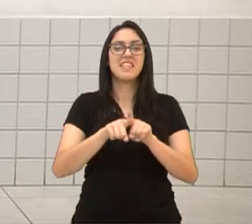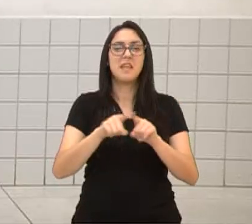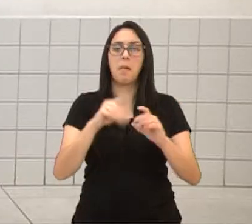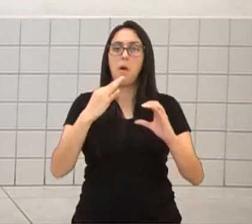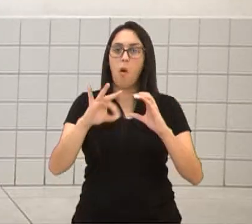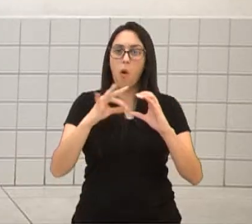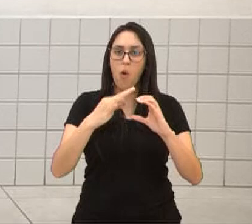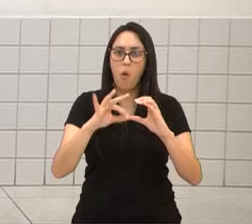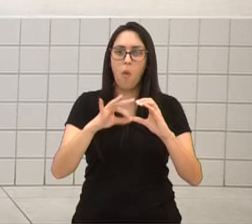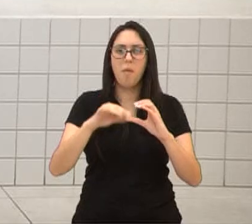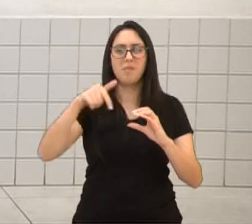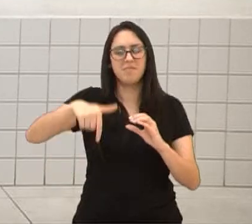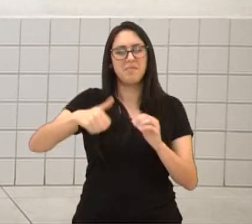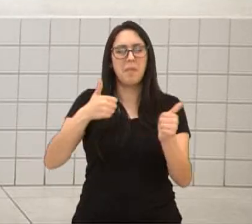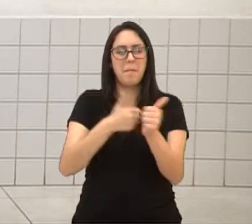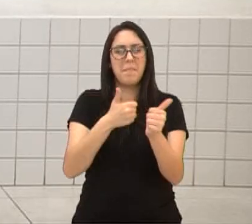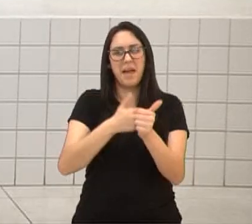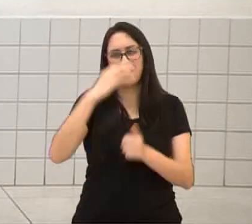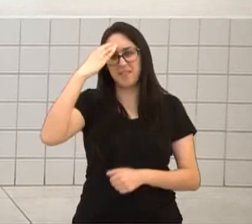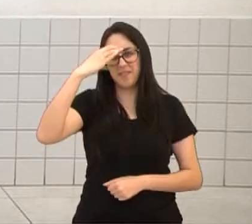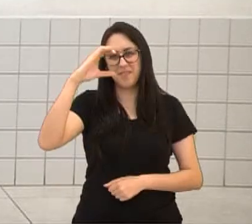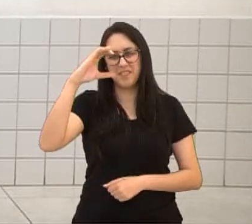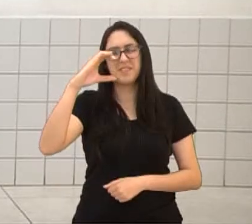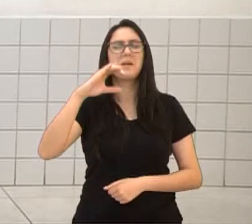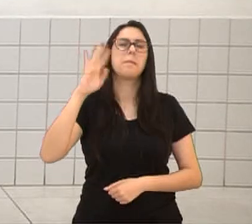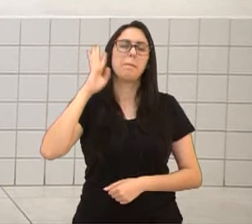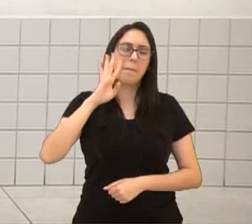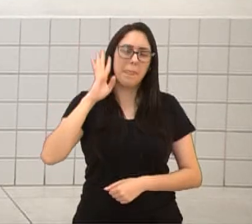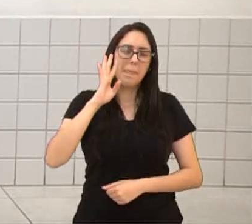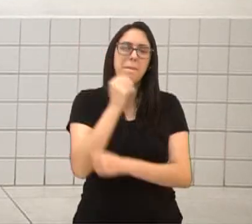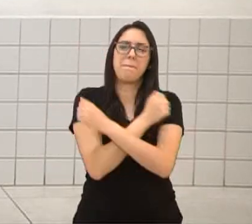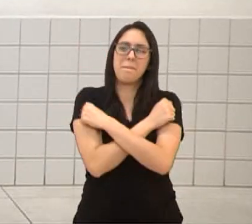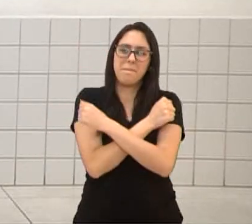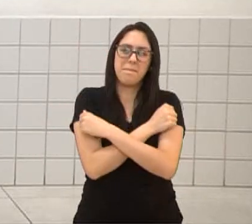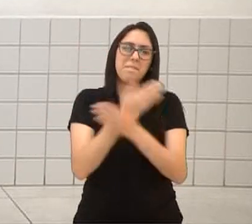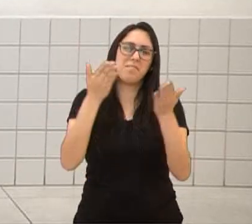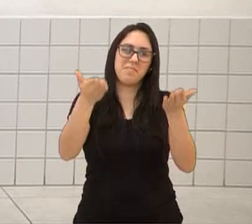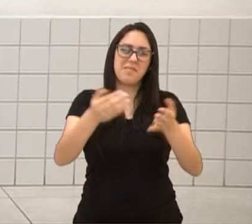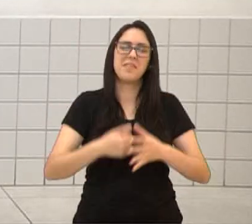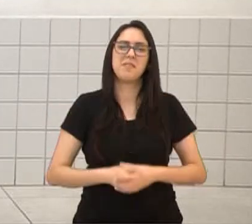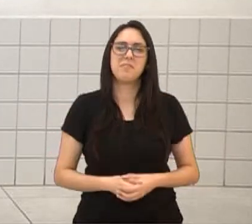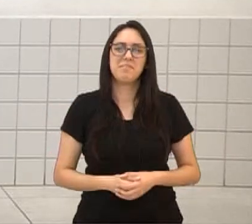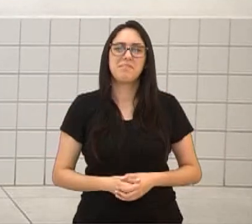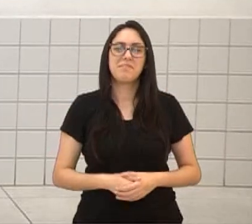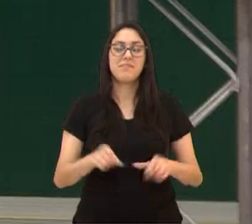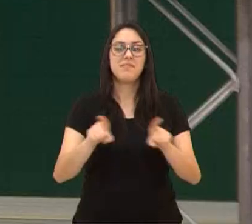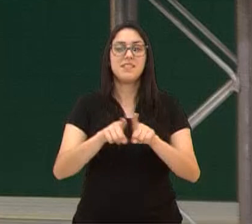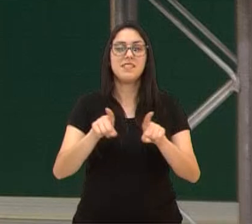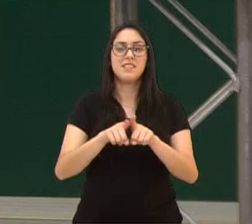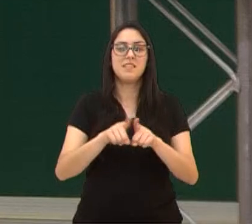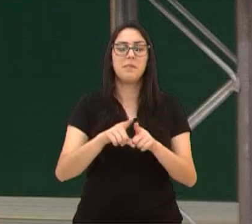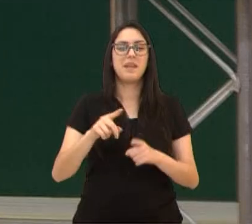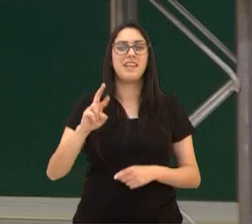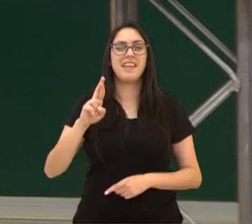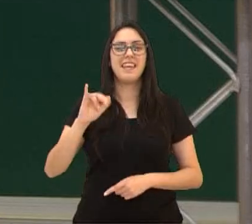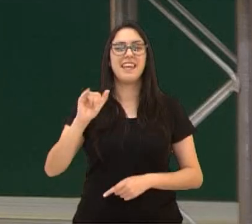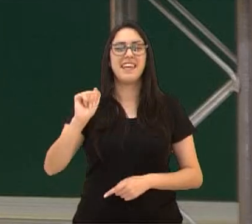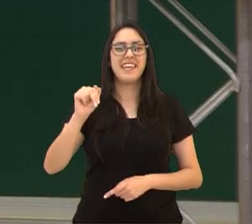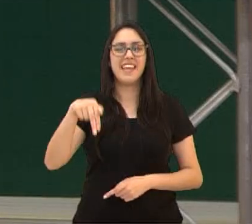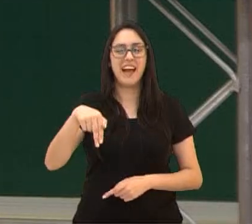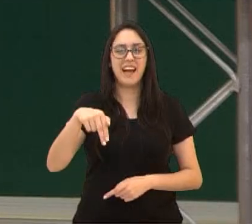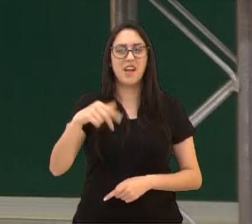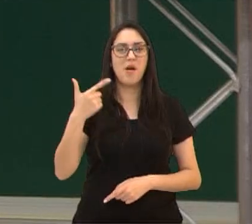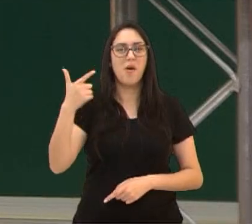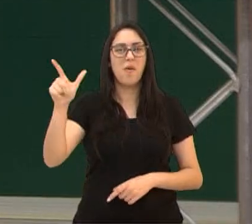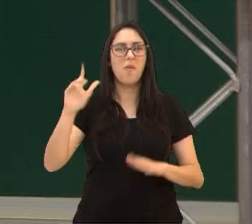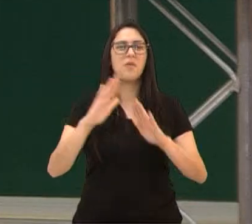também, aqui da região metropolitana de Curitiba, mandando um abraço. Aquele abraço, galera. Tá? E também tem o Rian, do Colégio Estadual